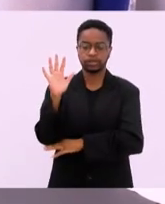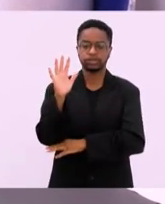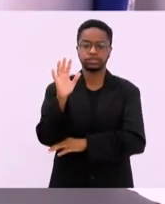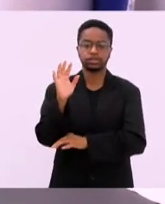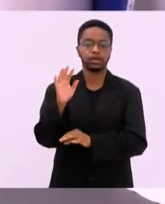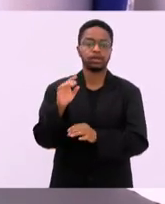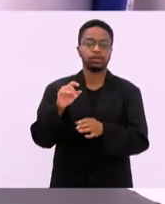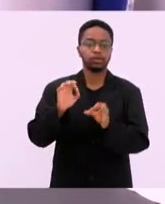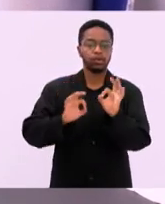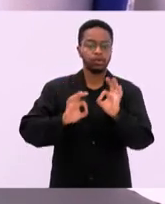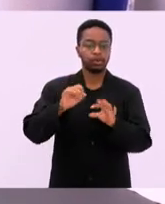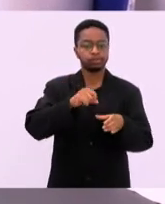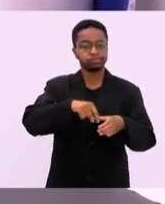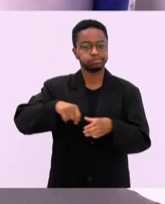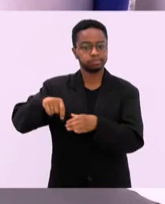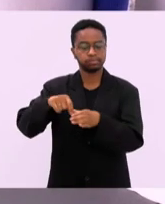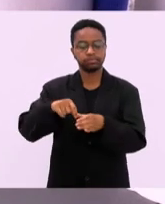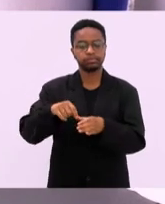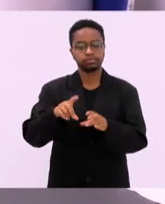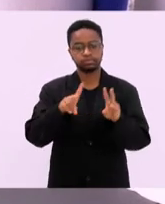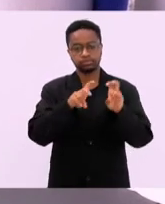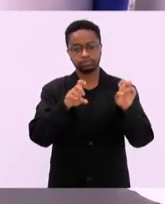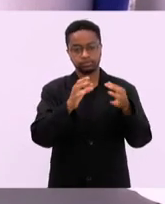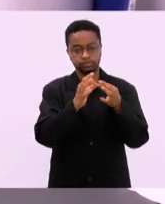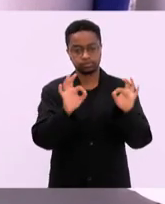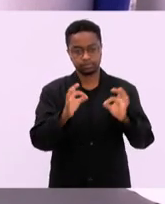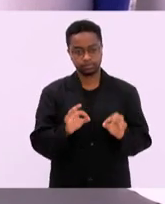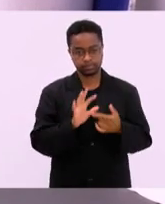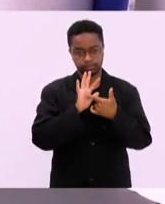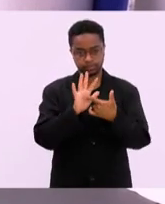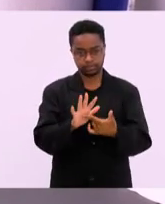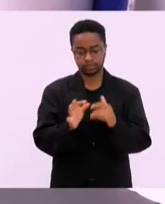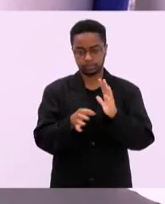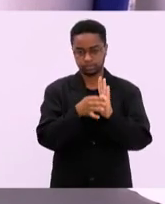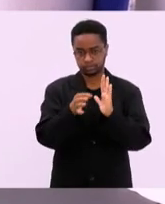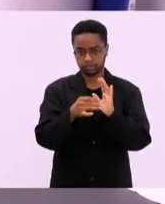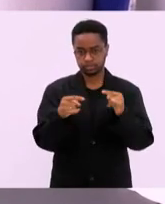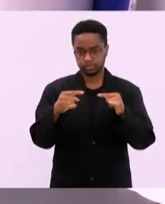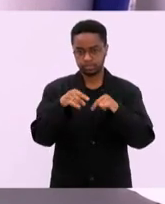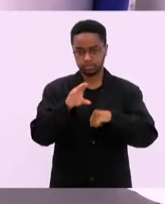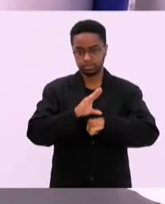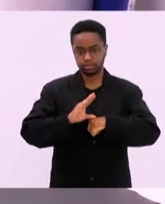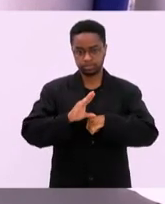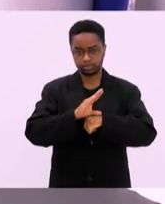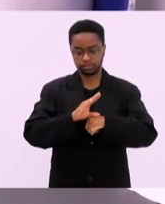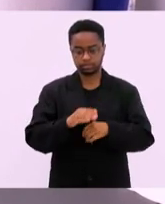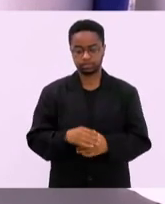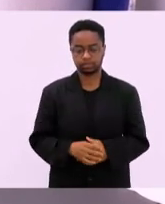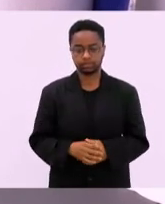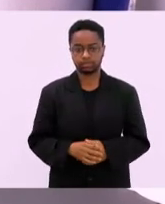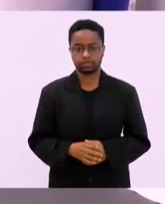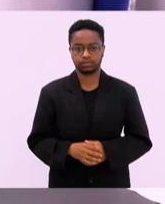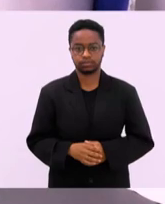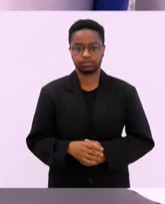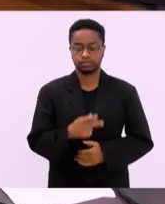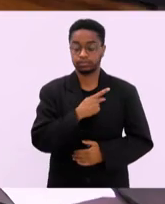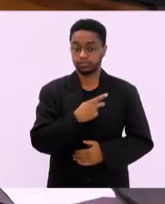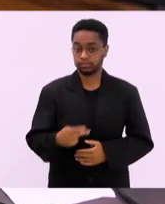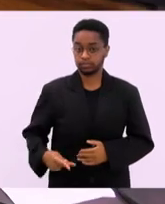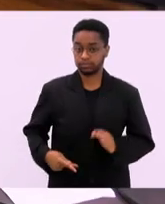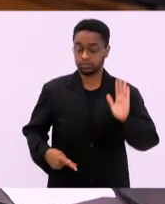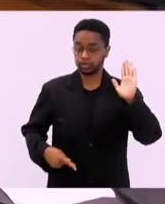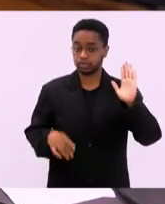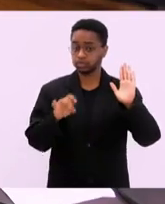que menciona. O parecer do deputado Vinícius Cozzolino é pela constitucionalidade. Presidente, é